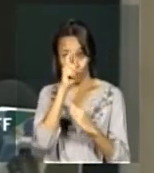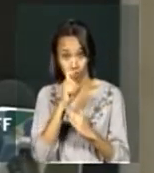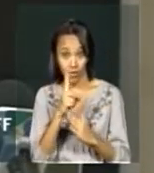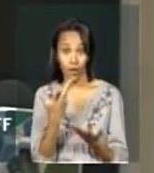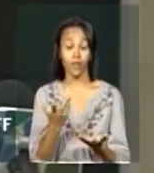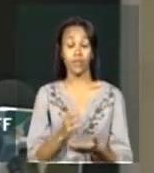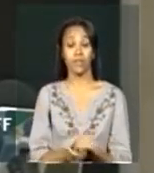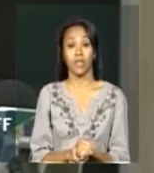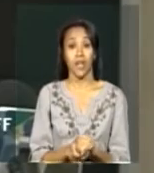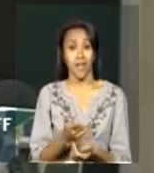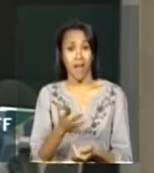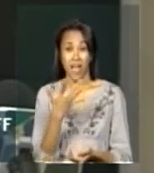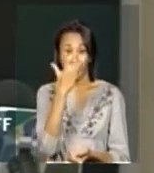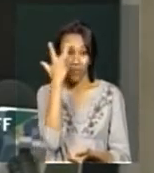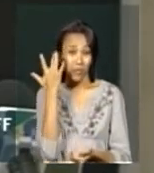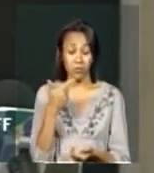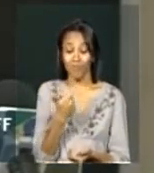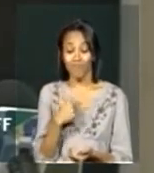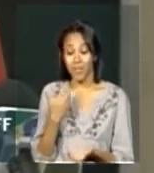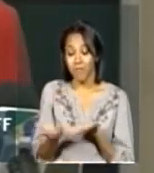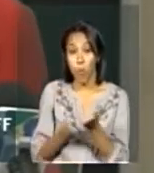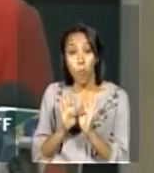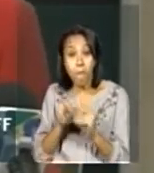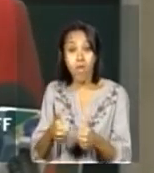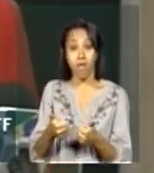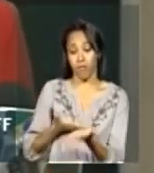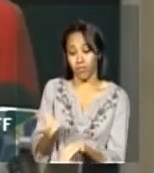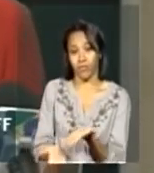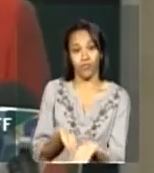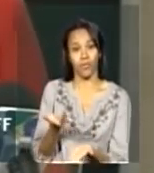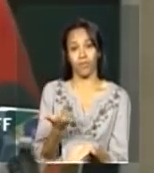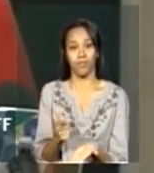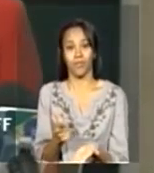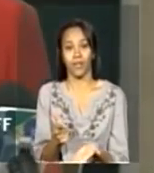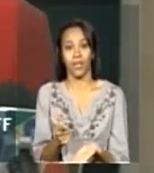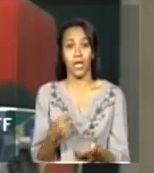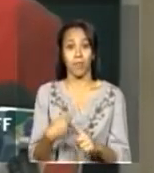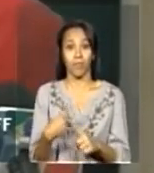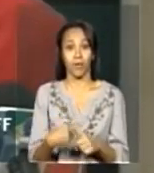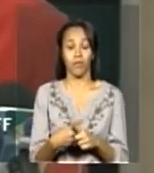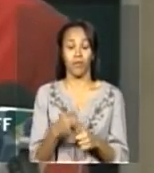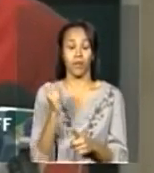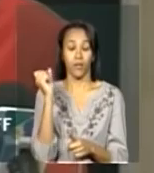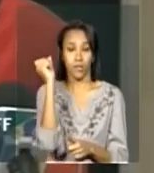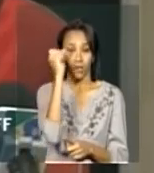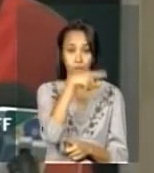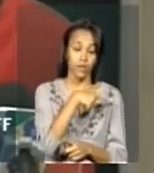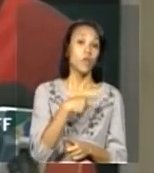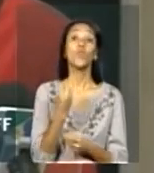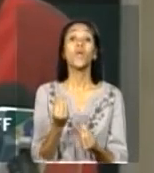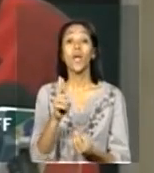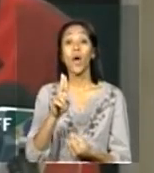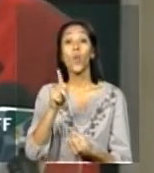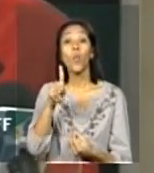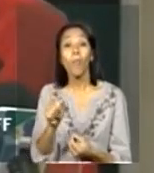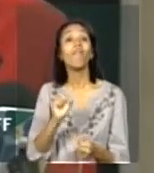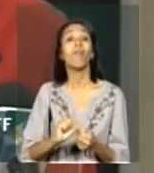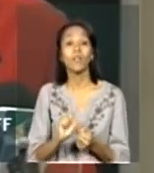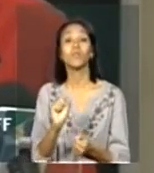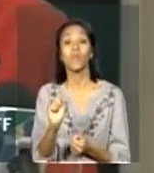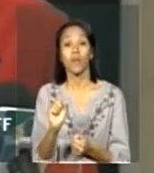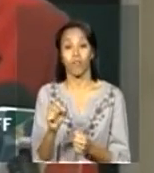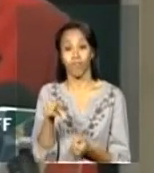tem mau tratamento nos hospitais, porque dá o quê? Congestionamento. O que que a UPA faz? A